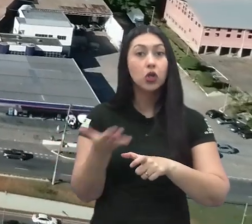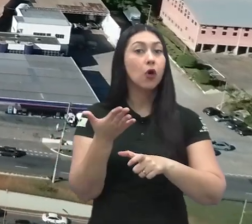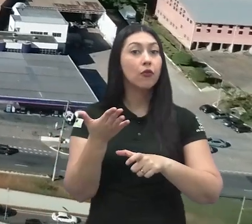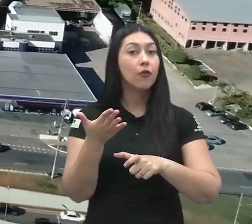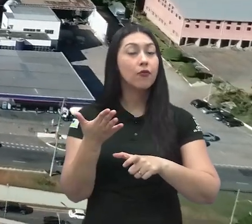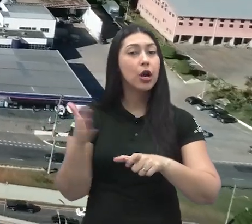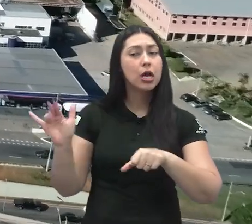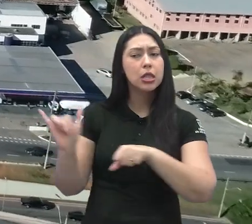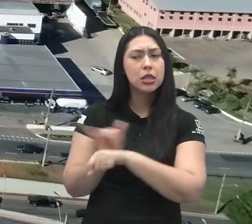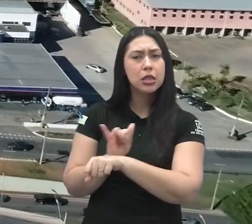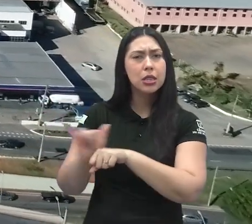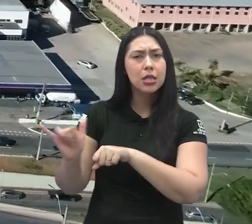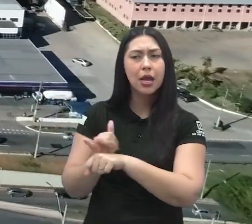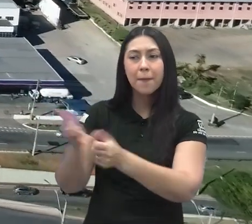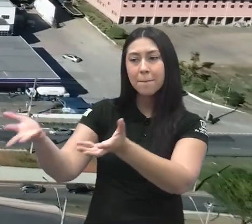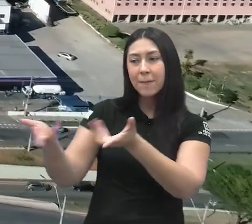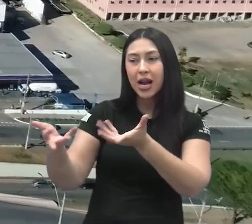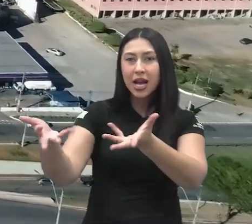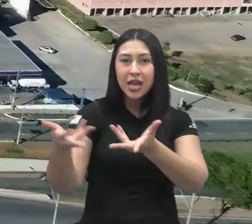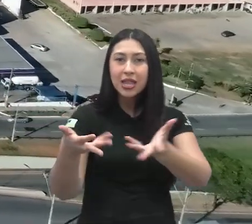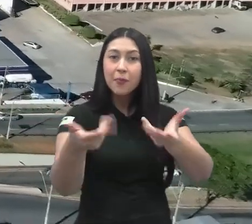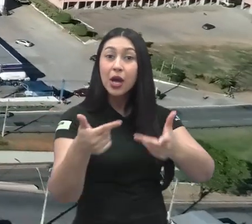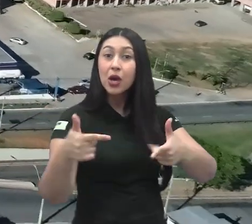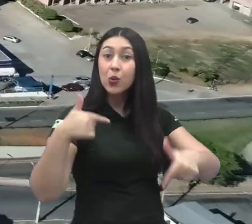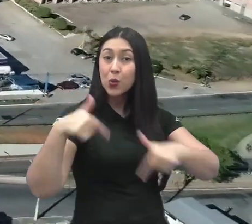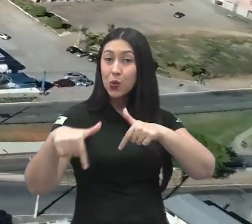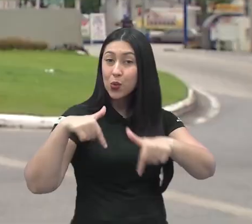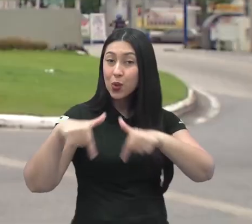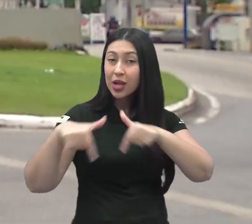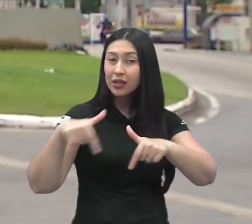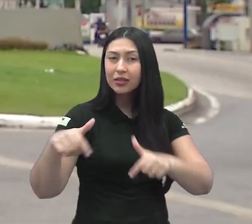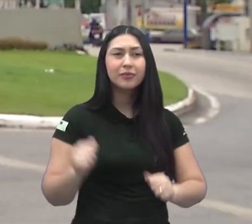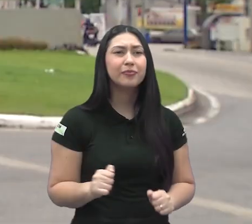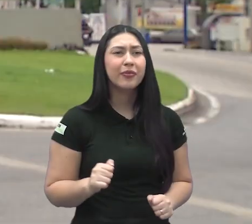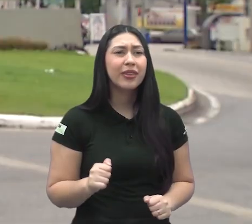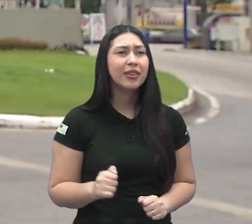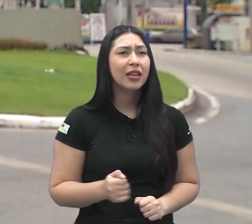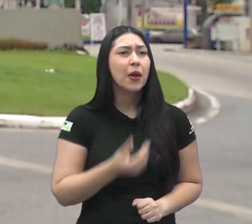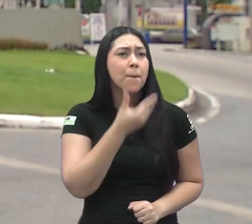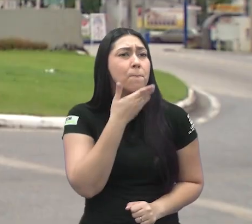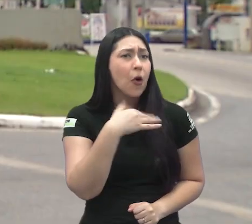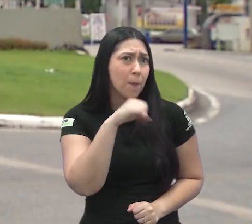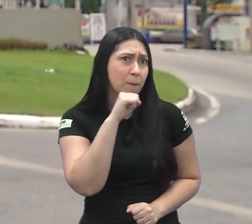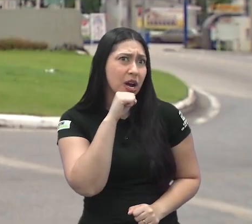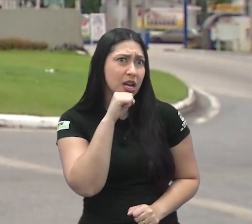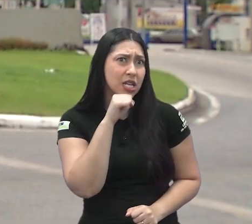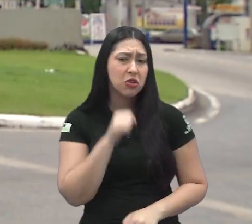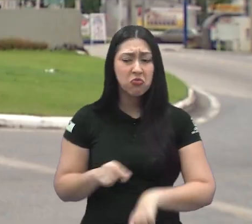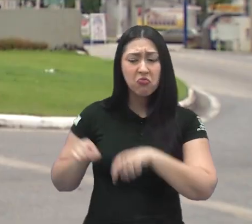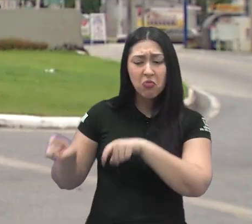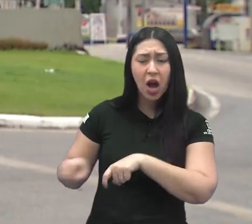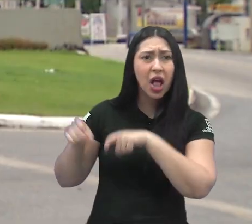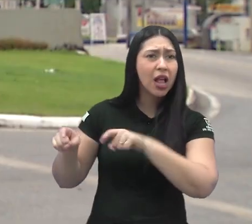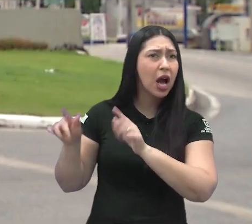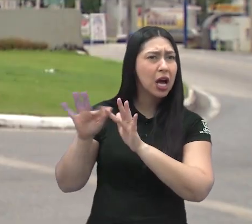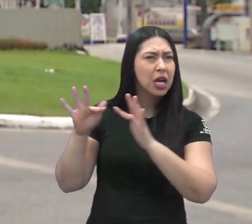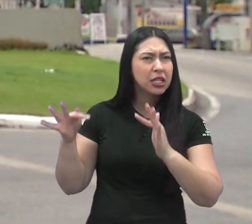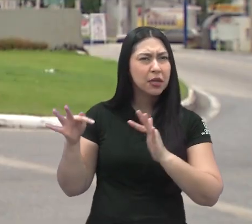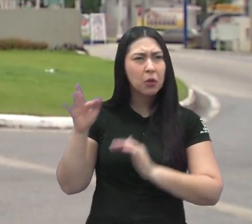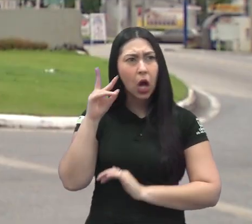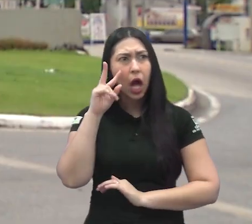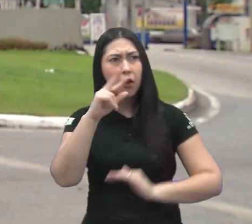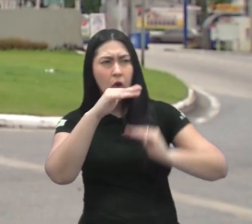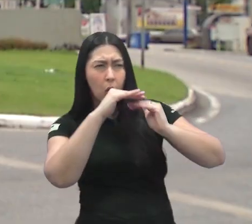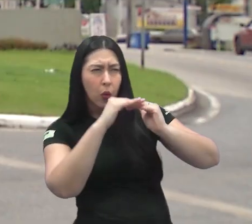loteamento foi pensado para receber a classe trabalhadora. Era um simples pecuarista e tinha um